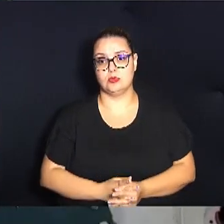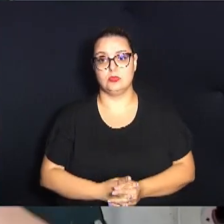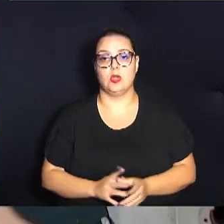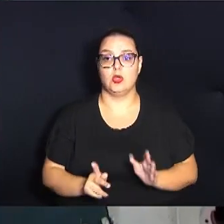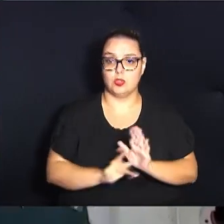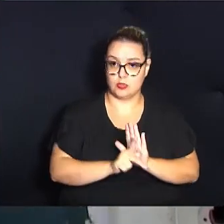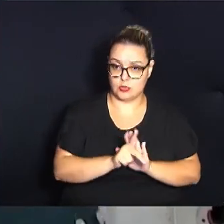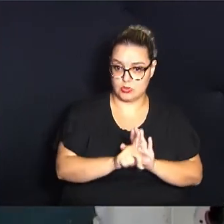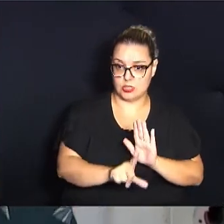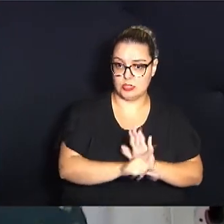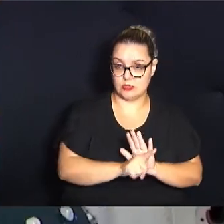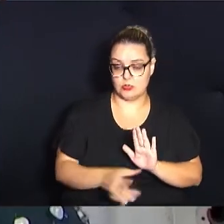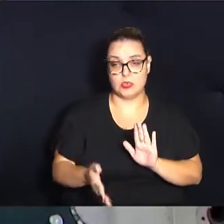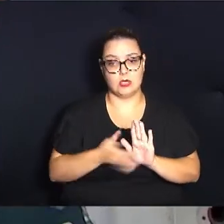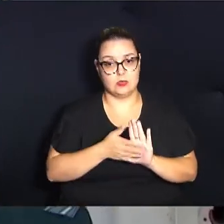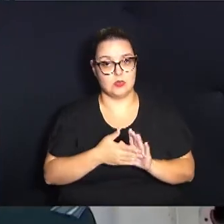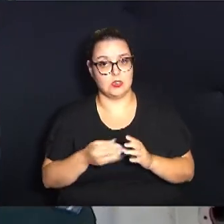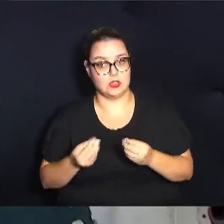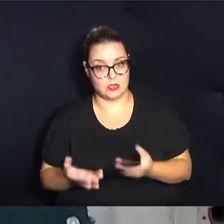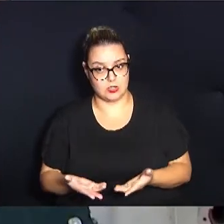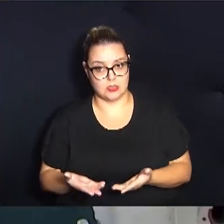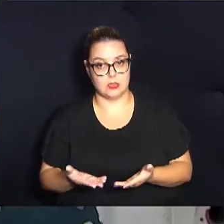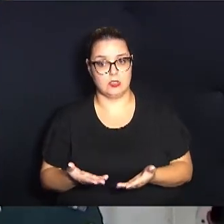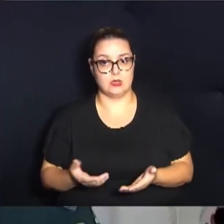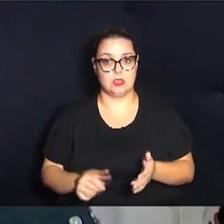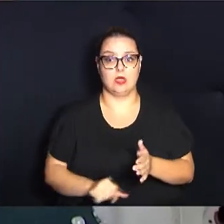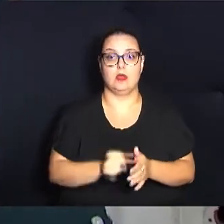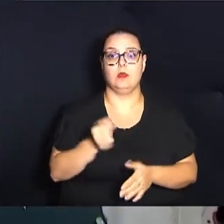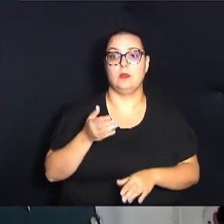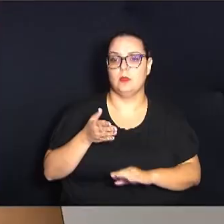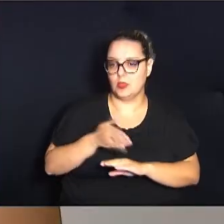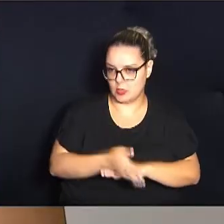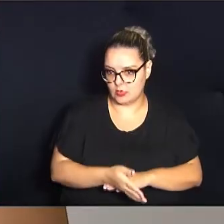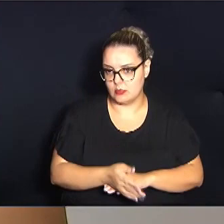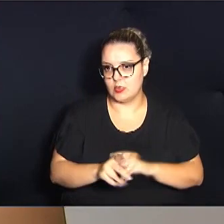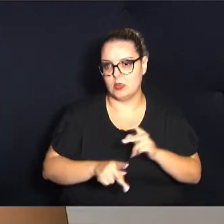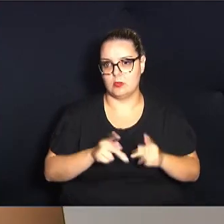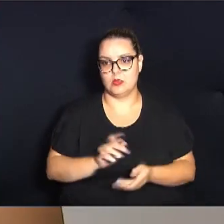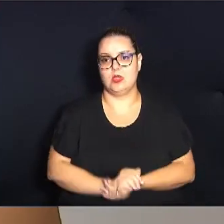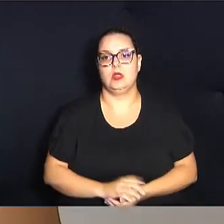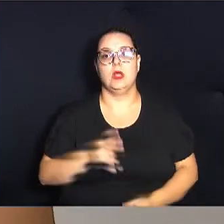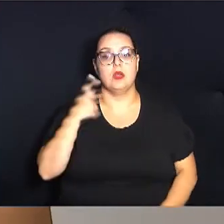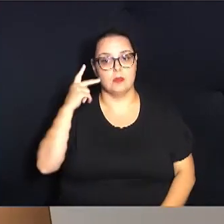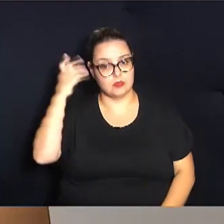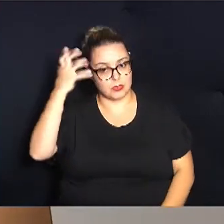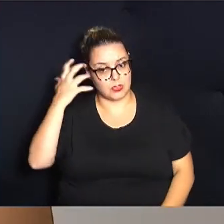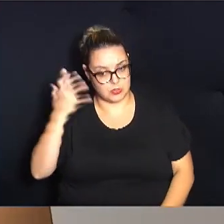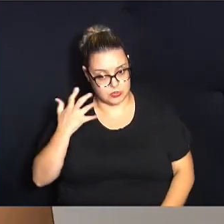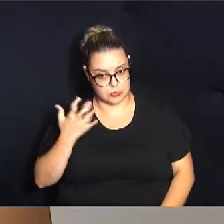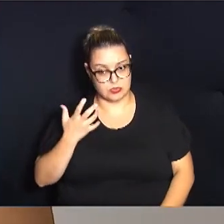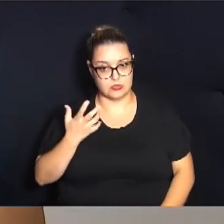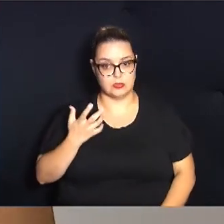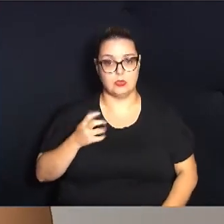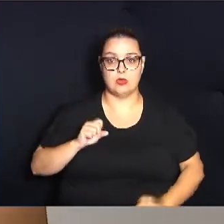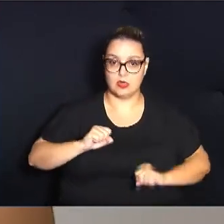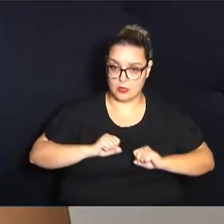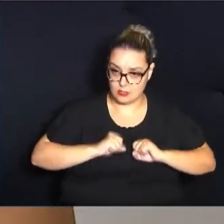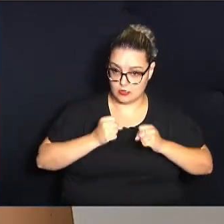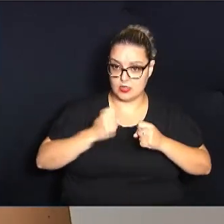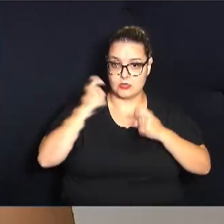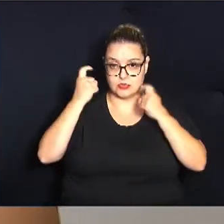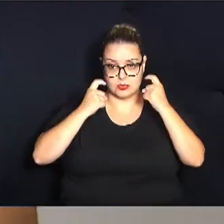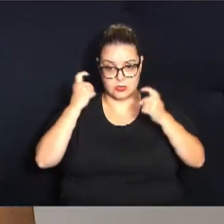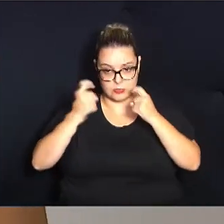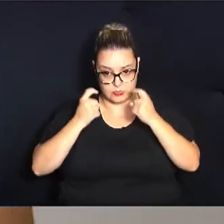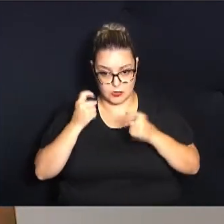lei ele propõe que ele seja a carta de entrada aí para a população. A vereadora Guida Calisto reforçou a preocupação